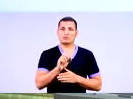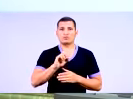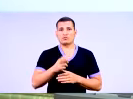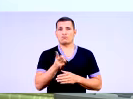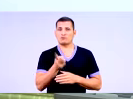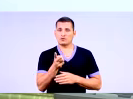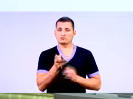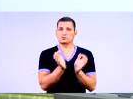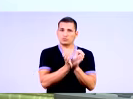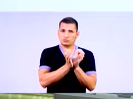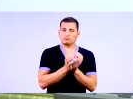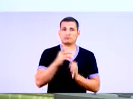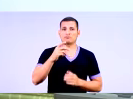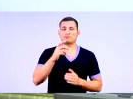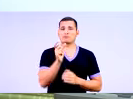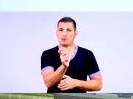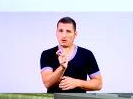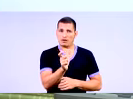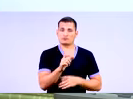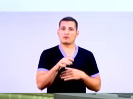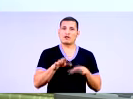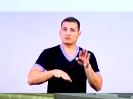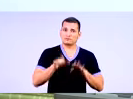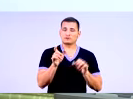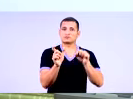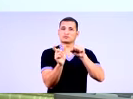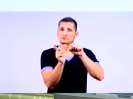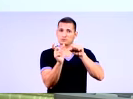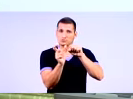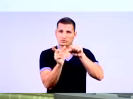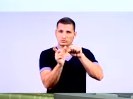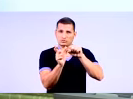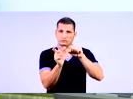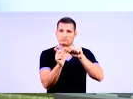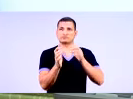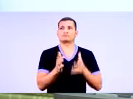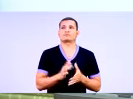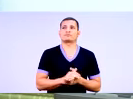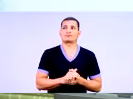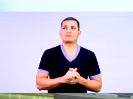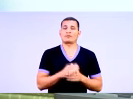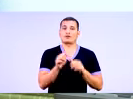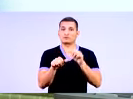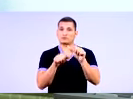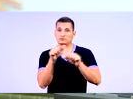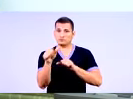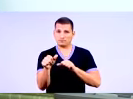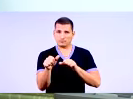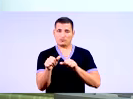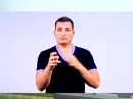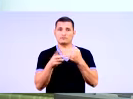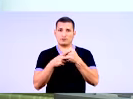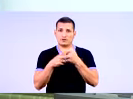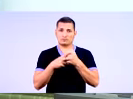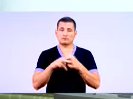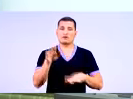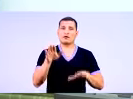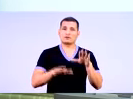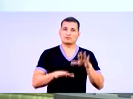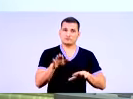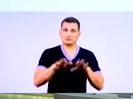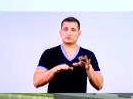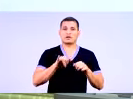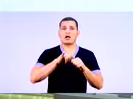classe gramatical da palavra. Às vezes é um substantivo, se transforma num verbo, às vezes